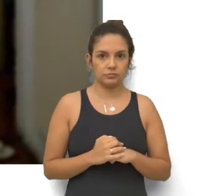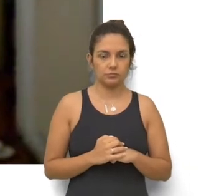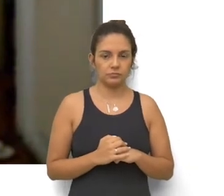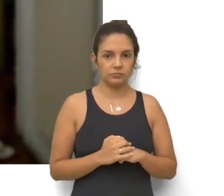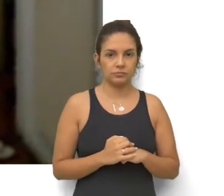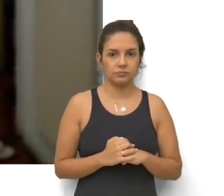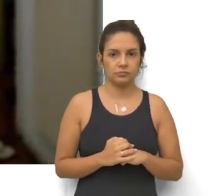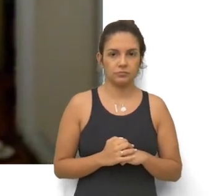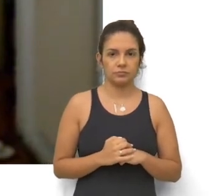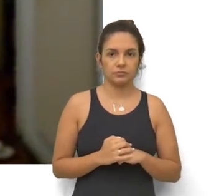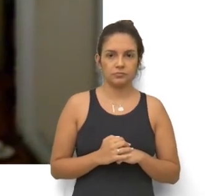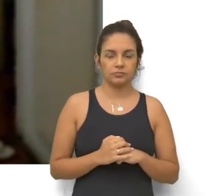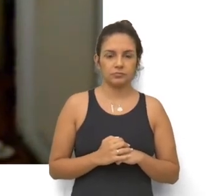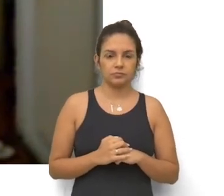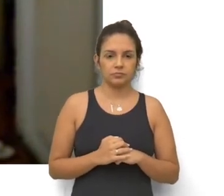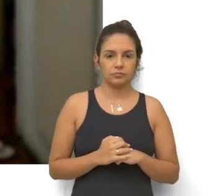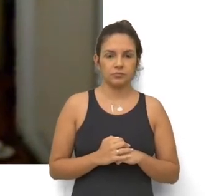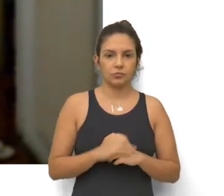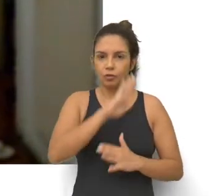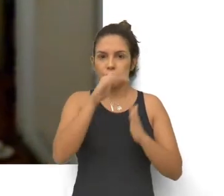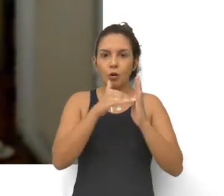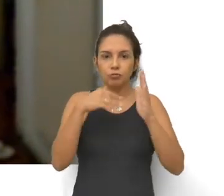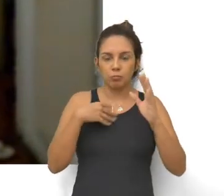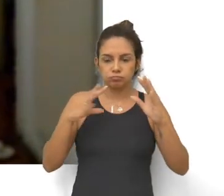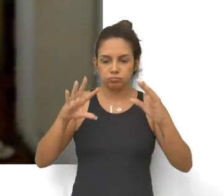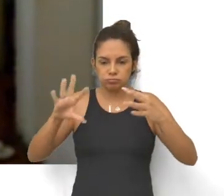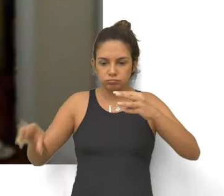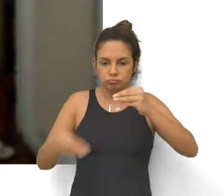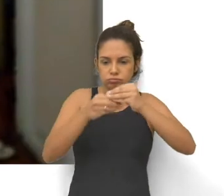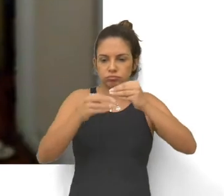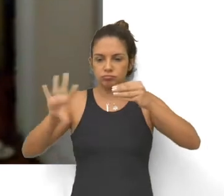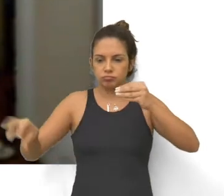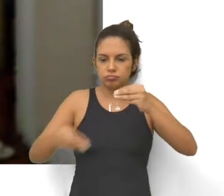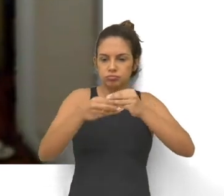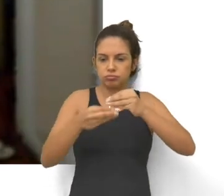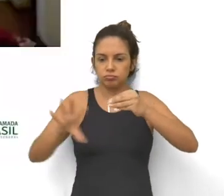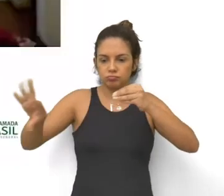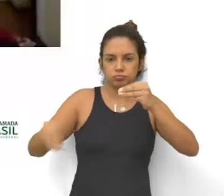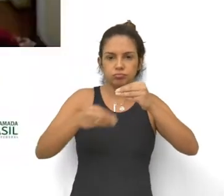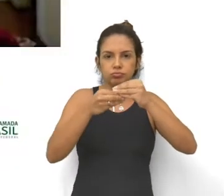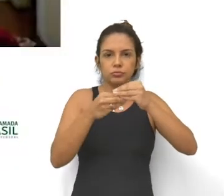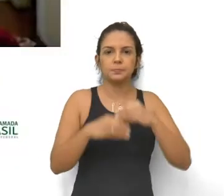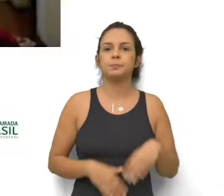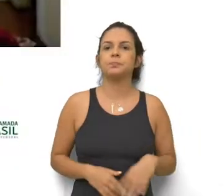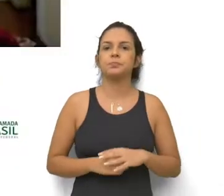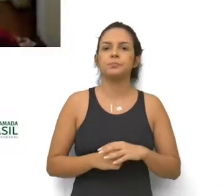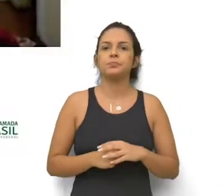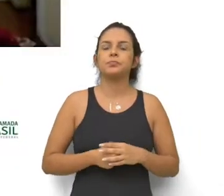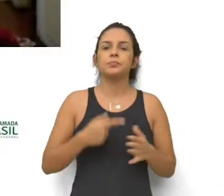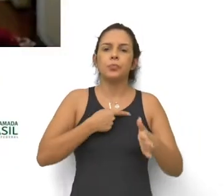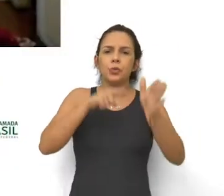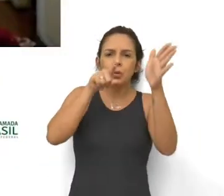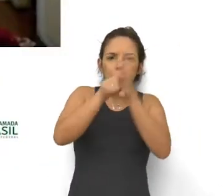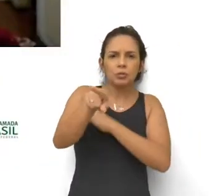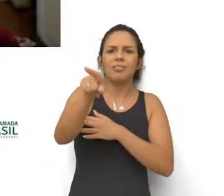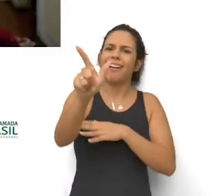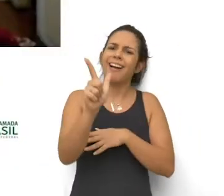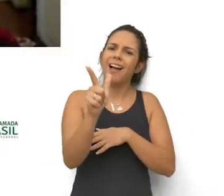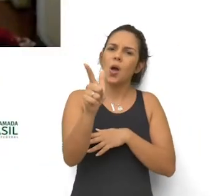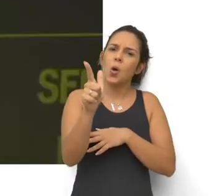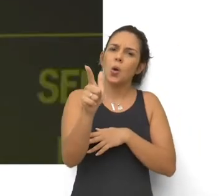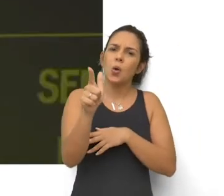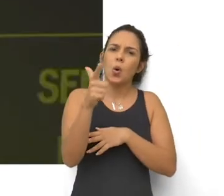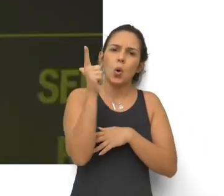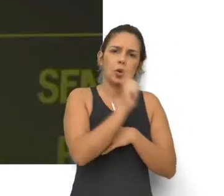Enfim, fui montando esse quebra-cabeça. Tá, mas você conseguiu colocar o ressentimento em